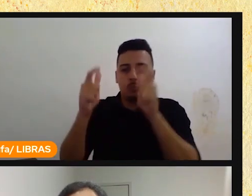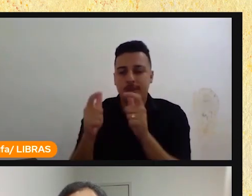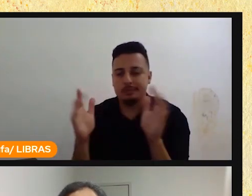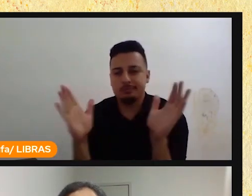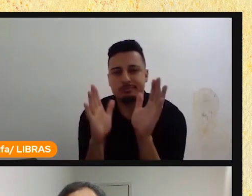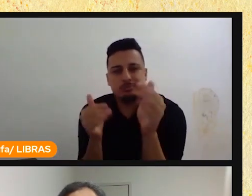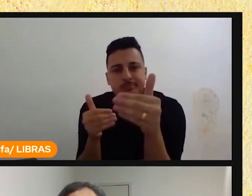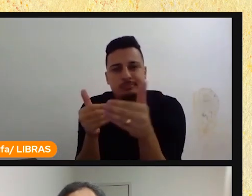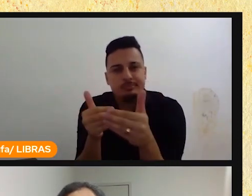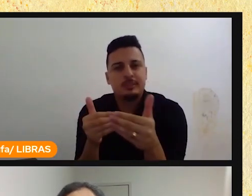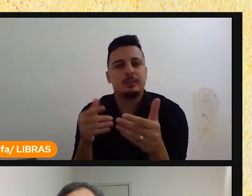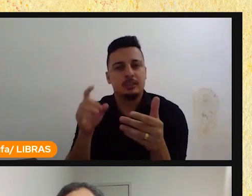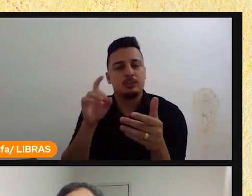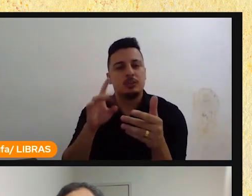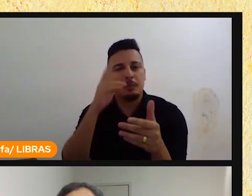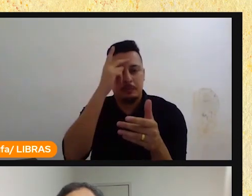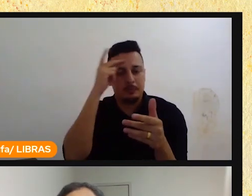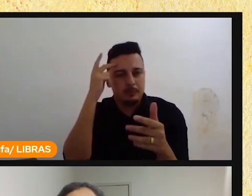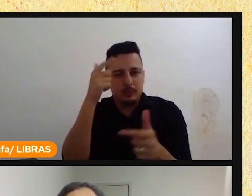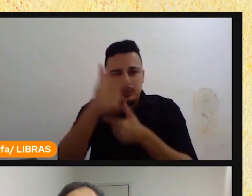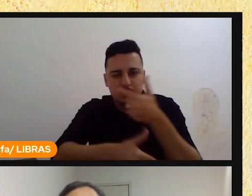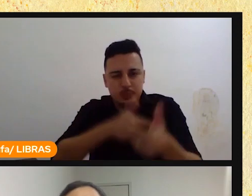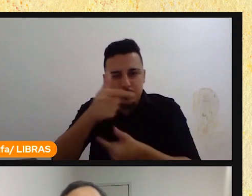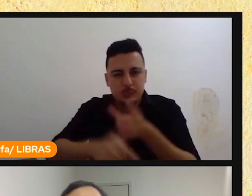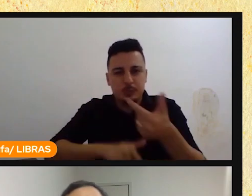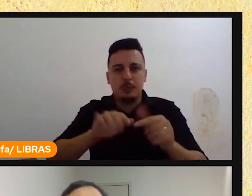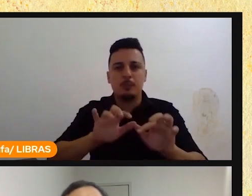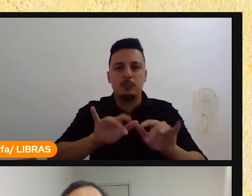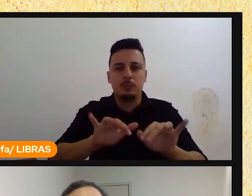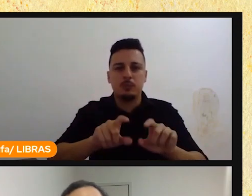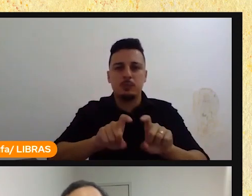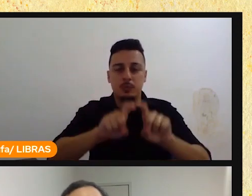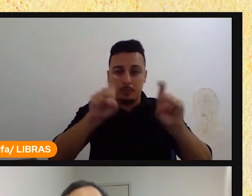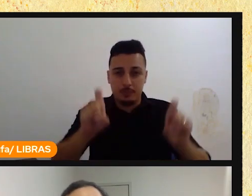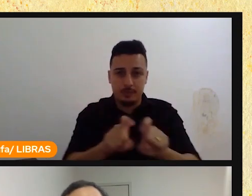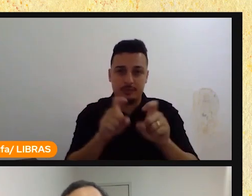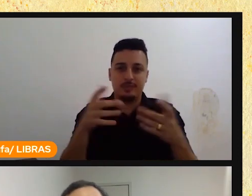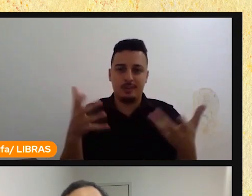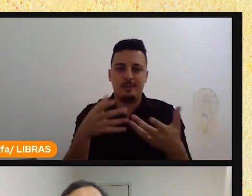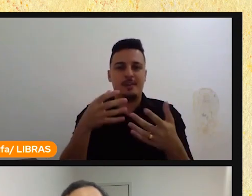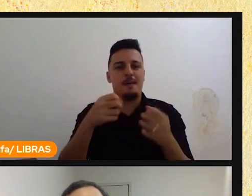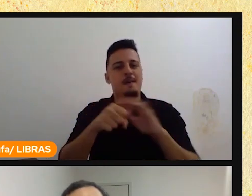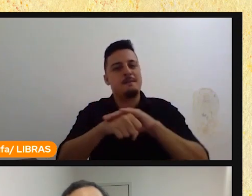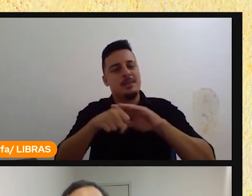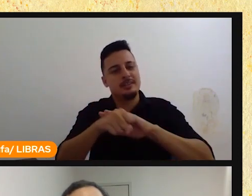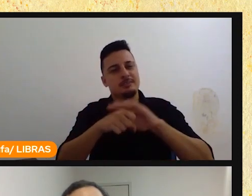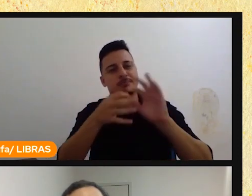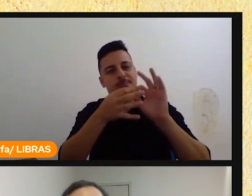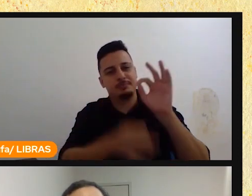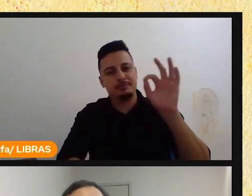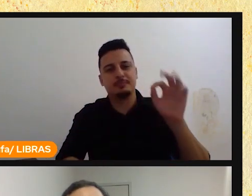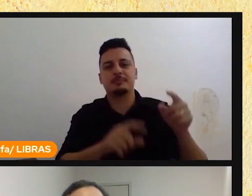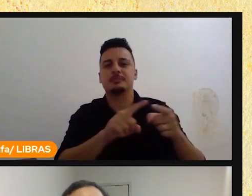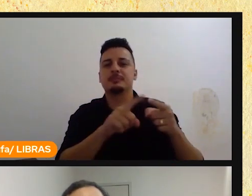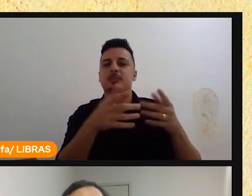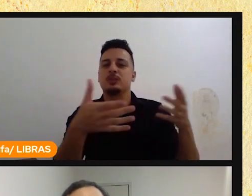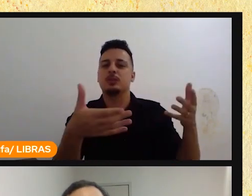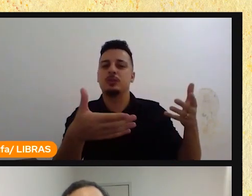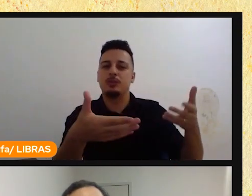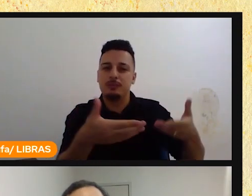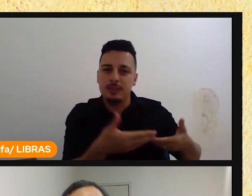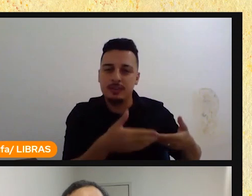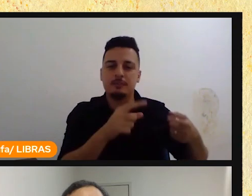isoladamente. Então, a gente pode conversar sobre tudo isso nessa conversa, e aí nós convidamos Letícia Friedrich, que